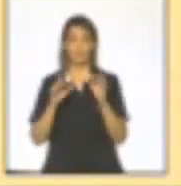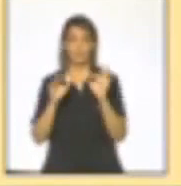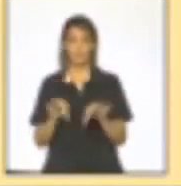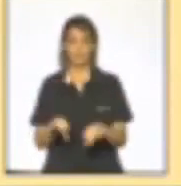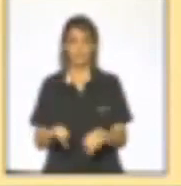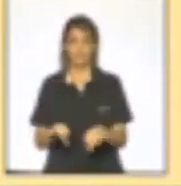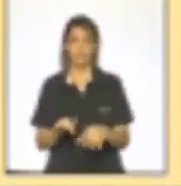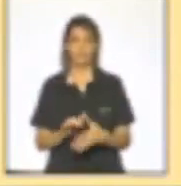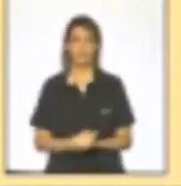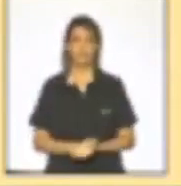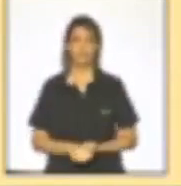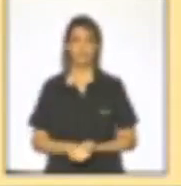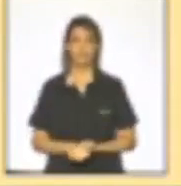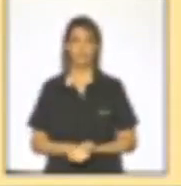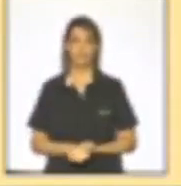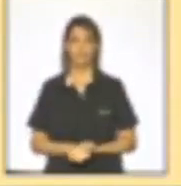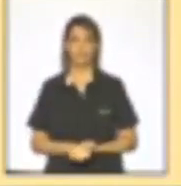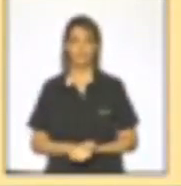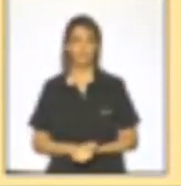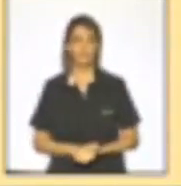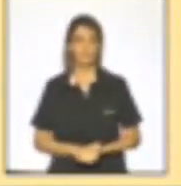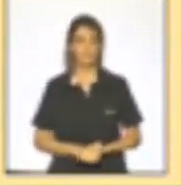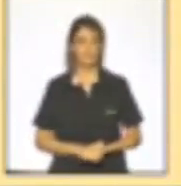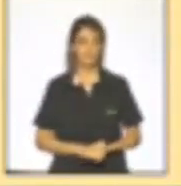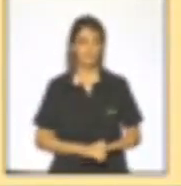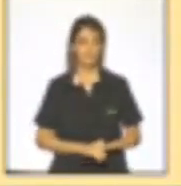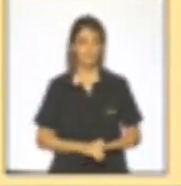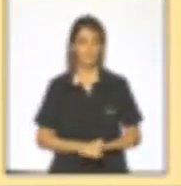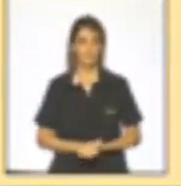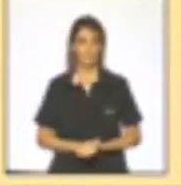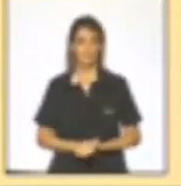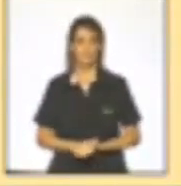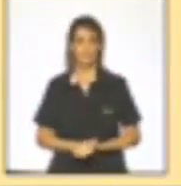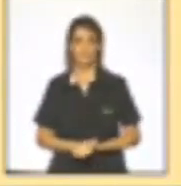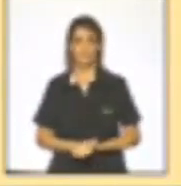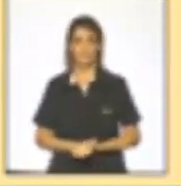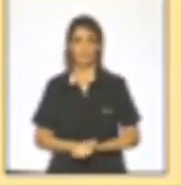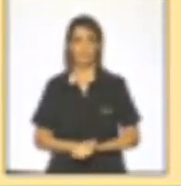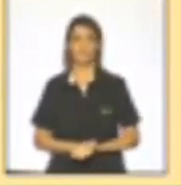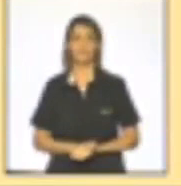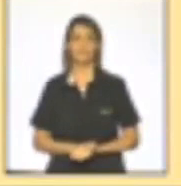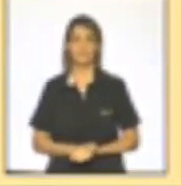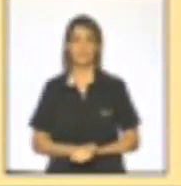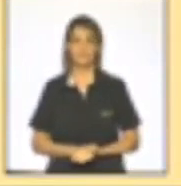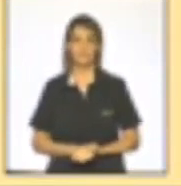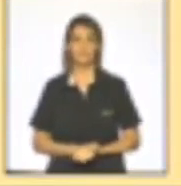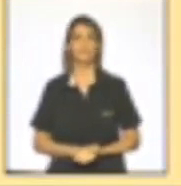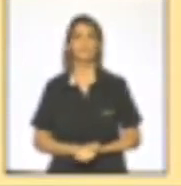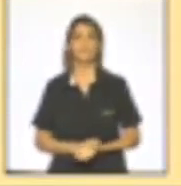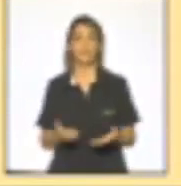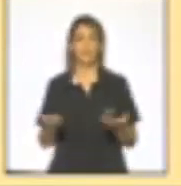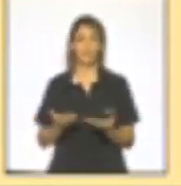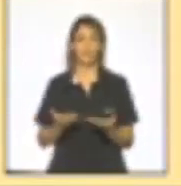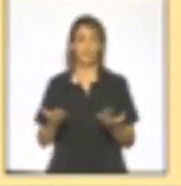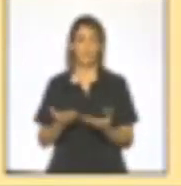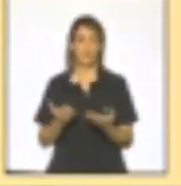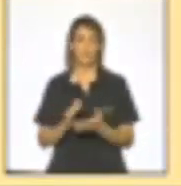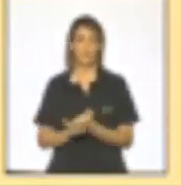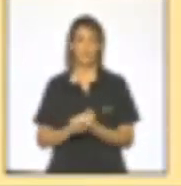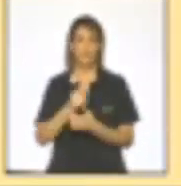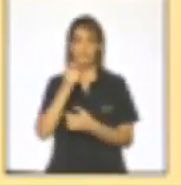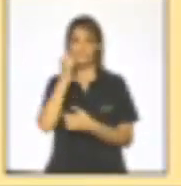Então vamos lá. Isso, um minutinho. Vou ativar aqui